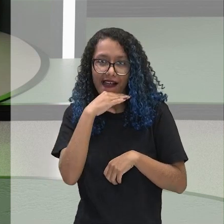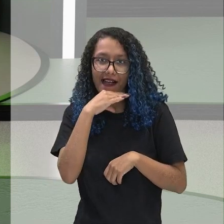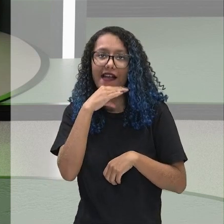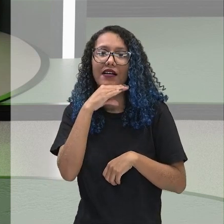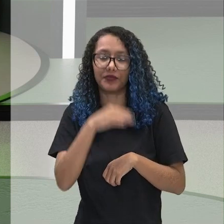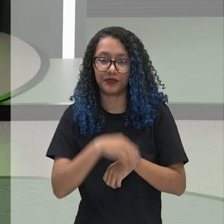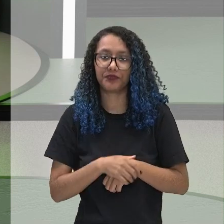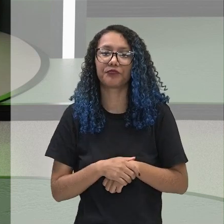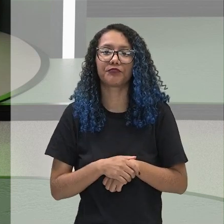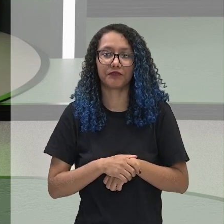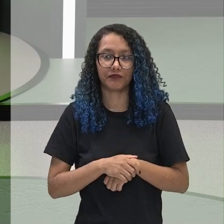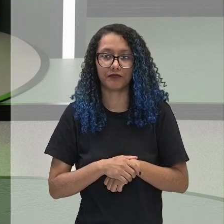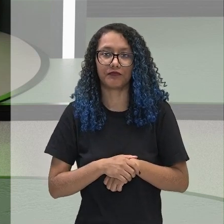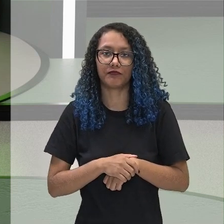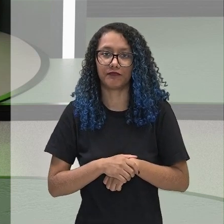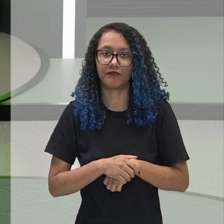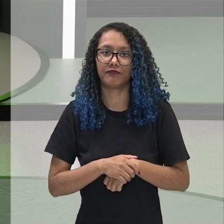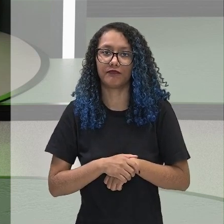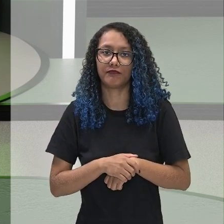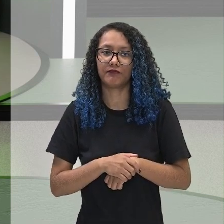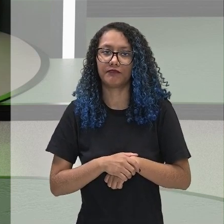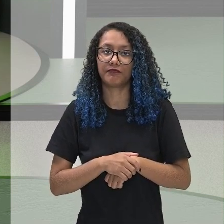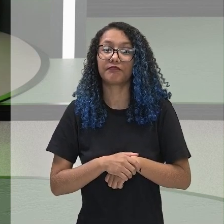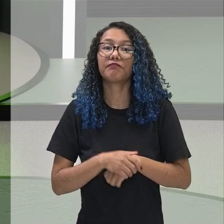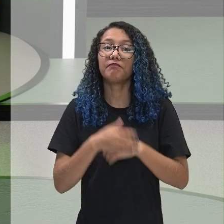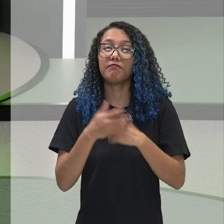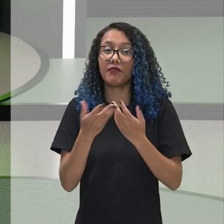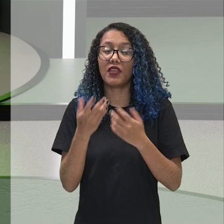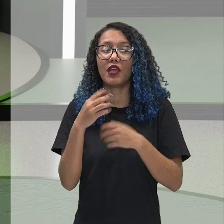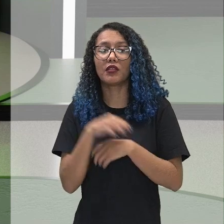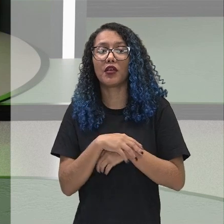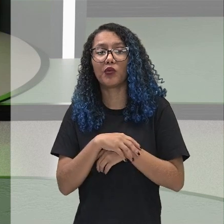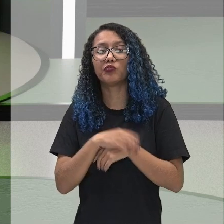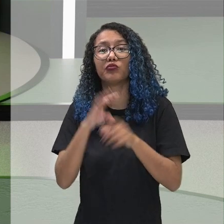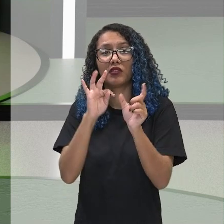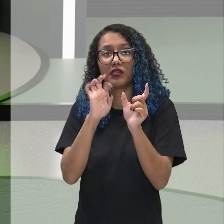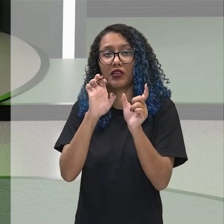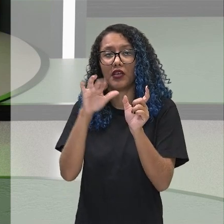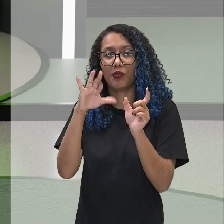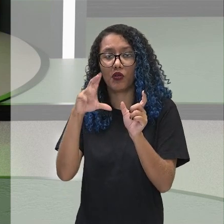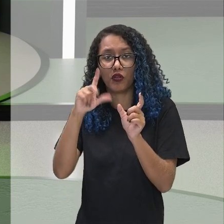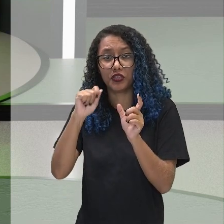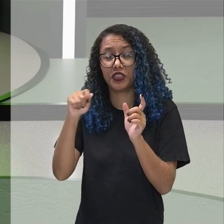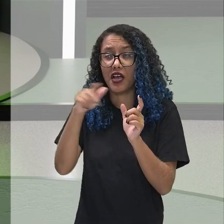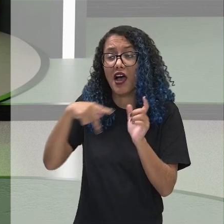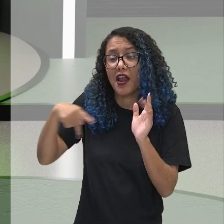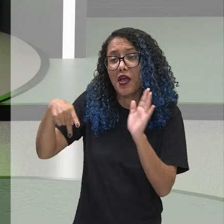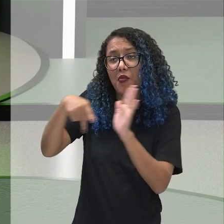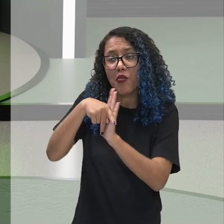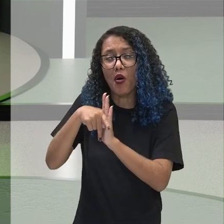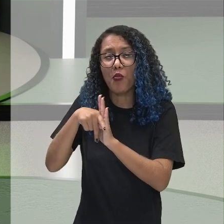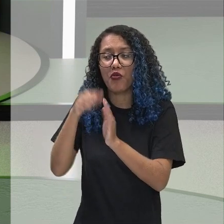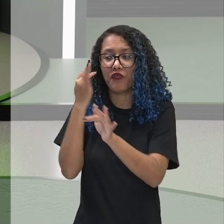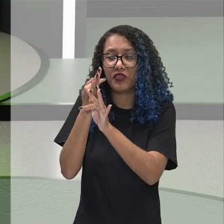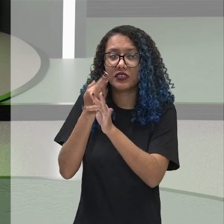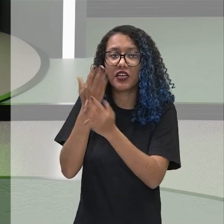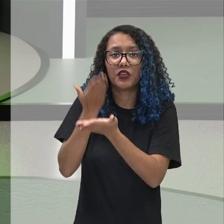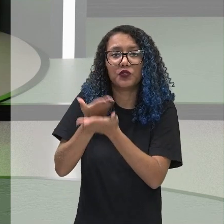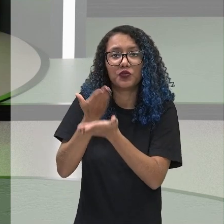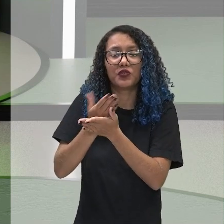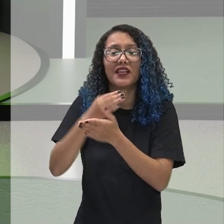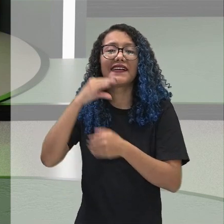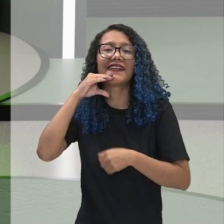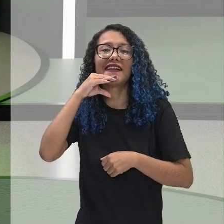a termologia é um ramo da física que estuda o quê? O calor, a